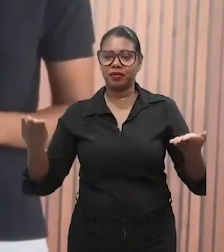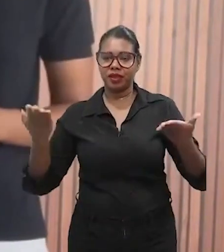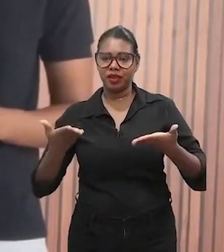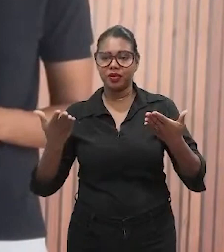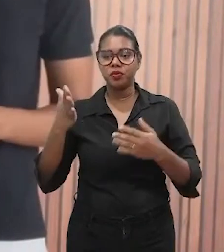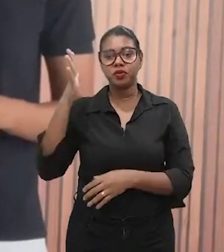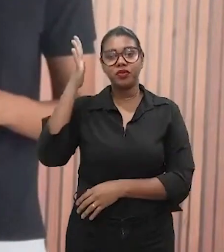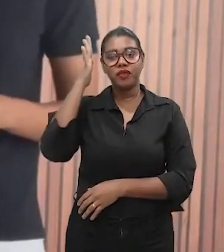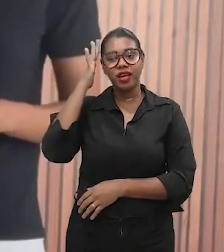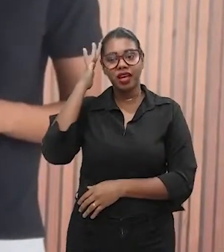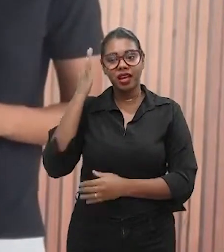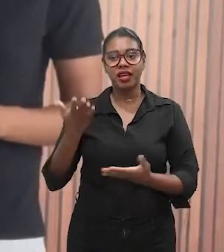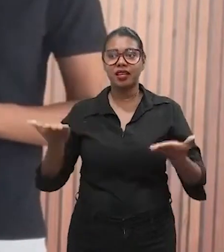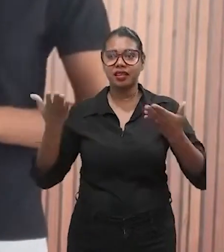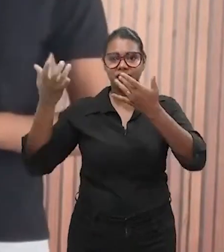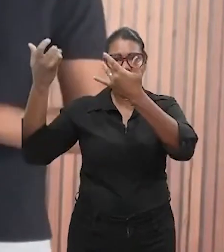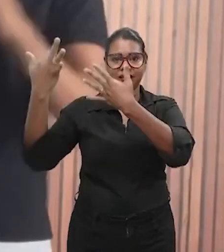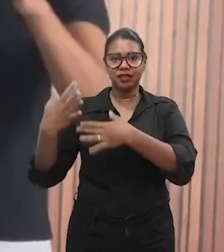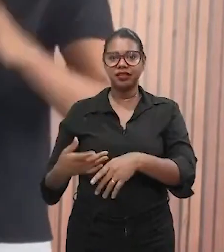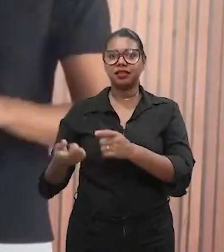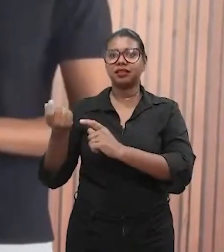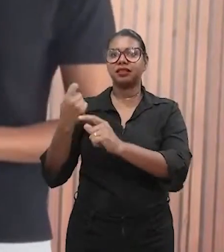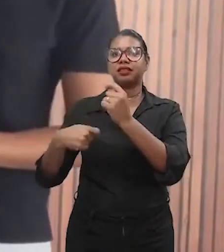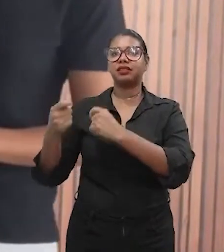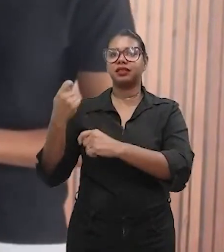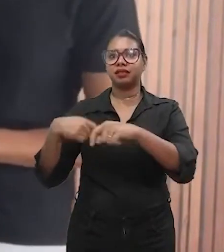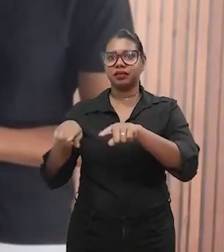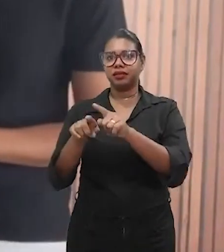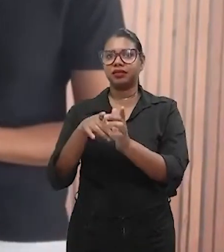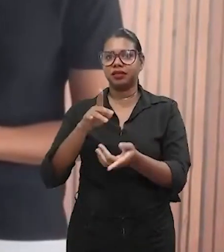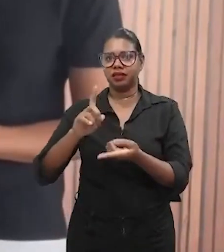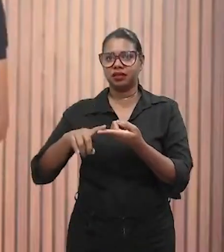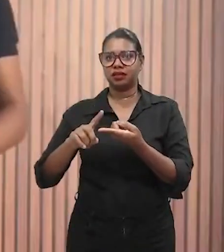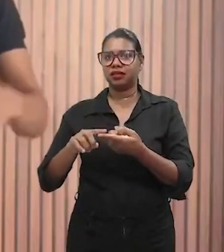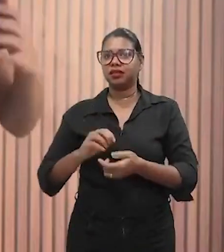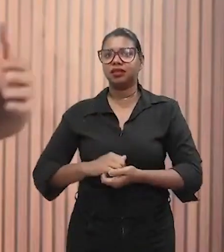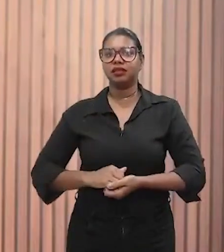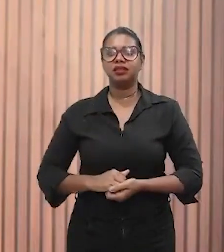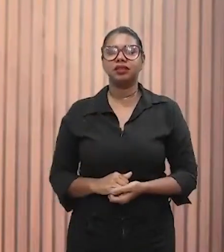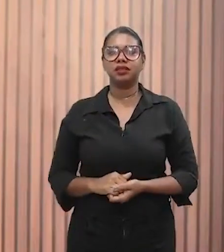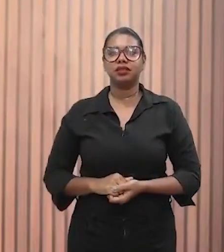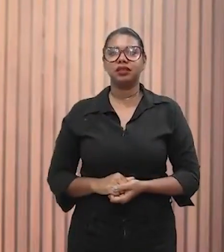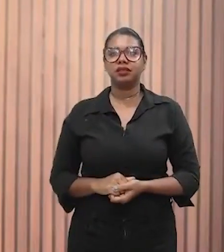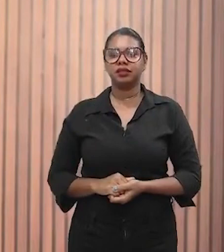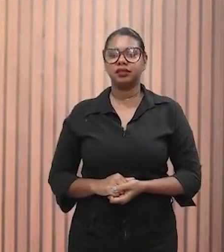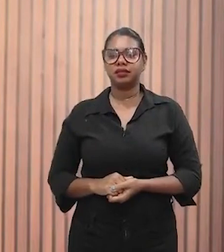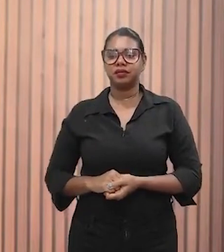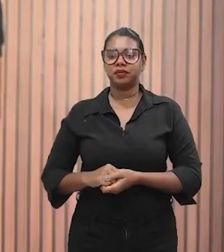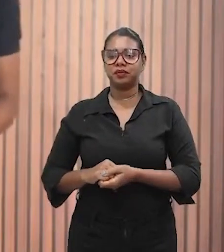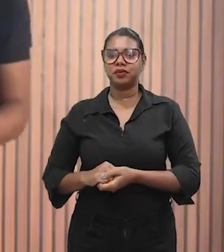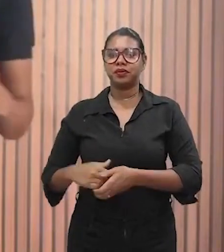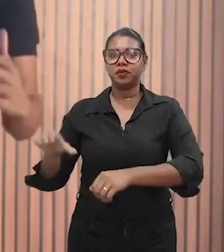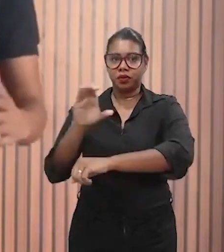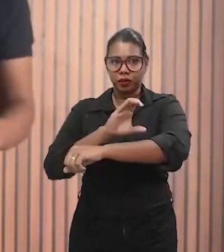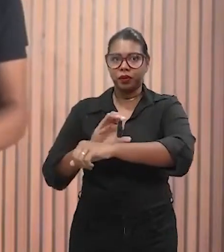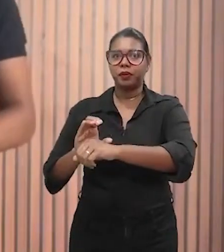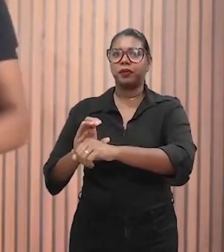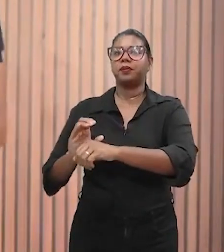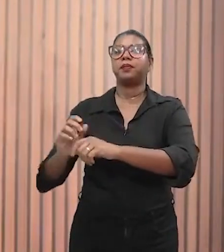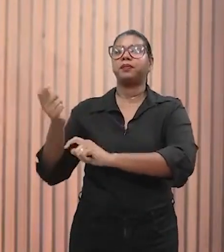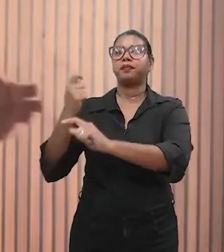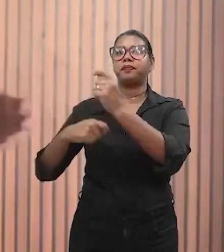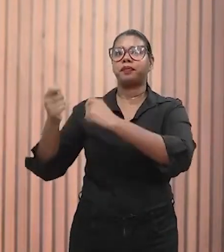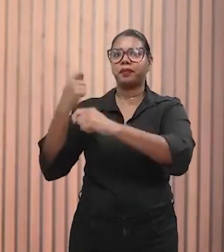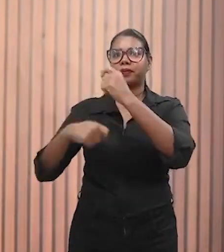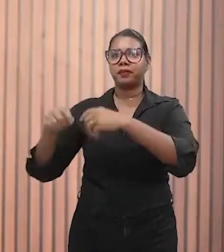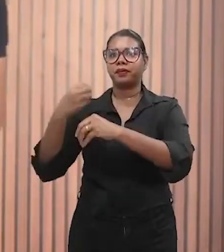gente vai entender um pouco sobre a administração no período colonial. Fala pessoal do curso de administração, tudo bem? Professor